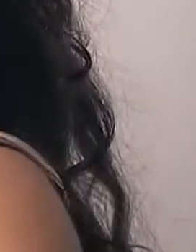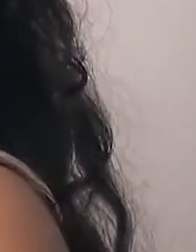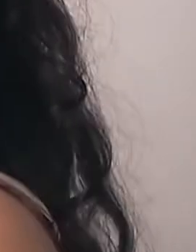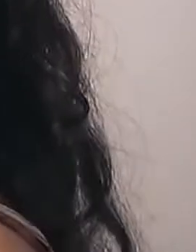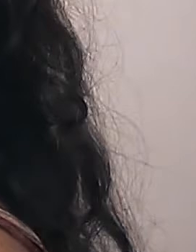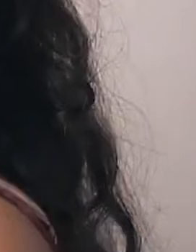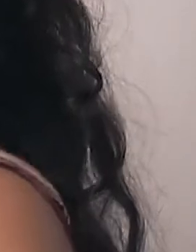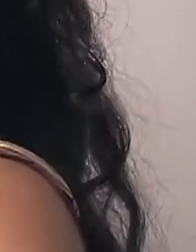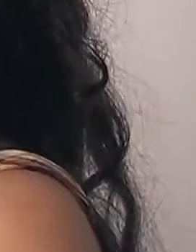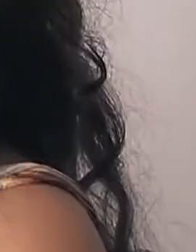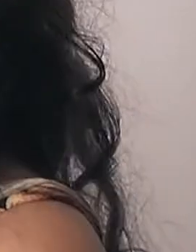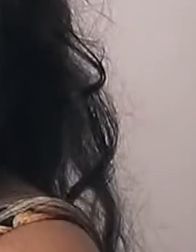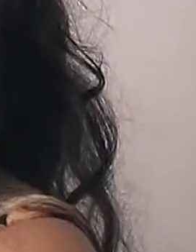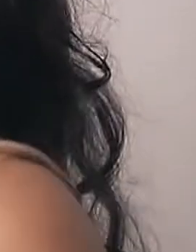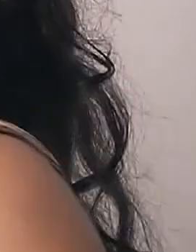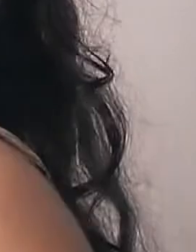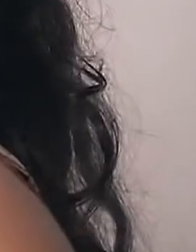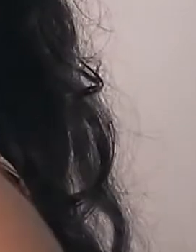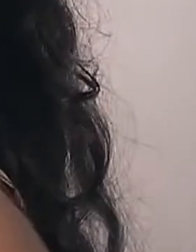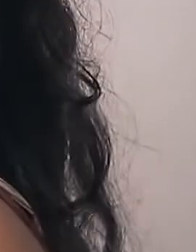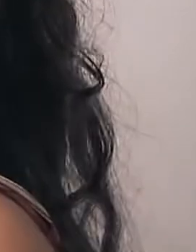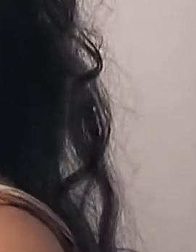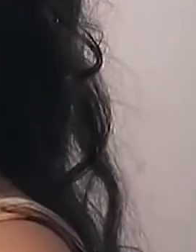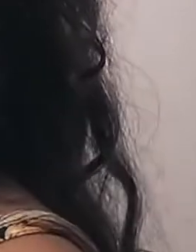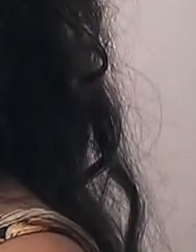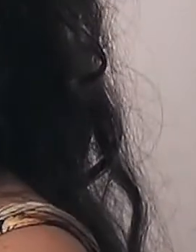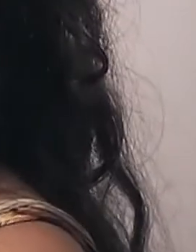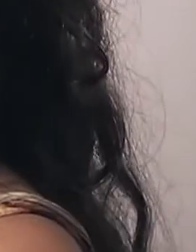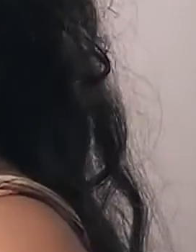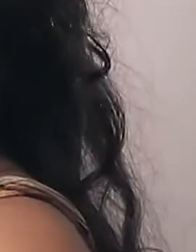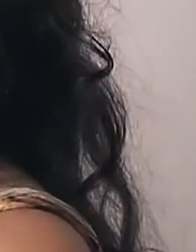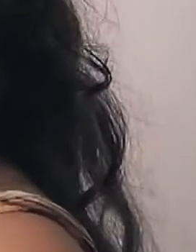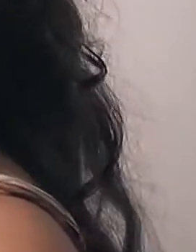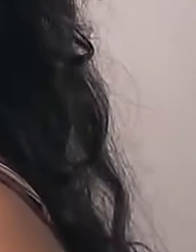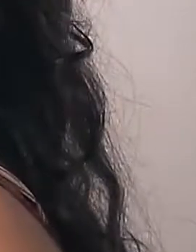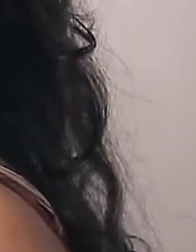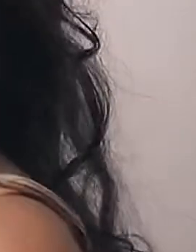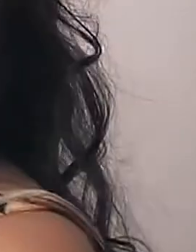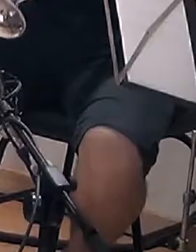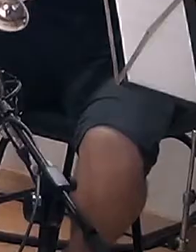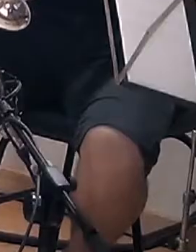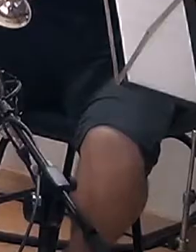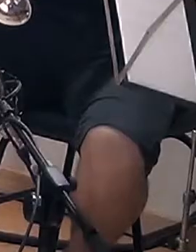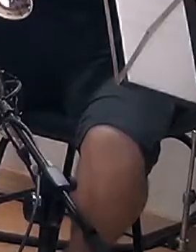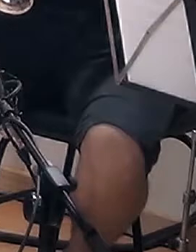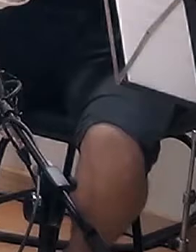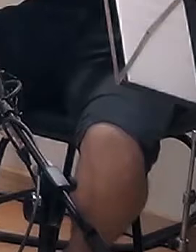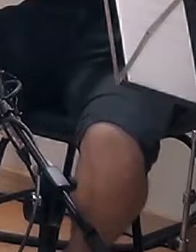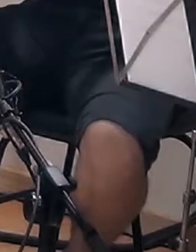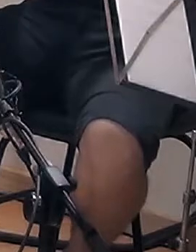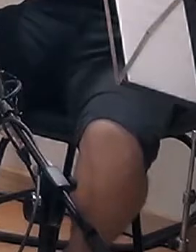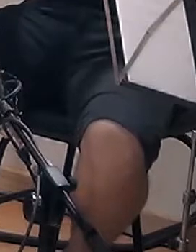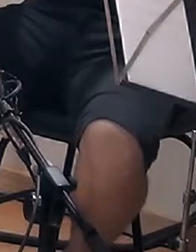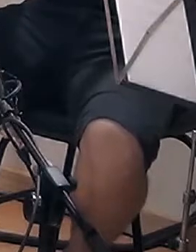E também tem na poesia seu lugar.